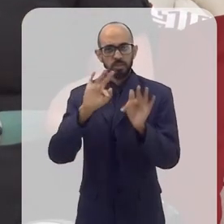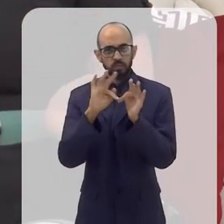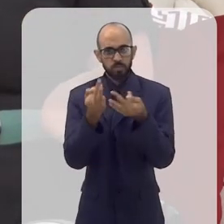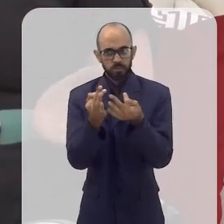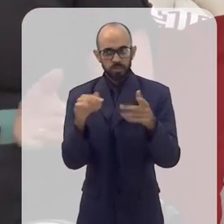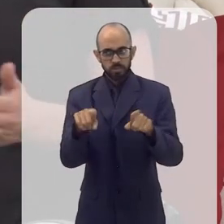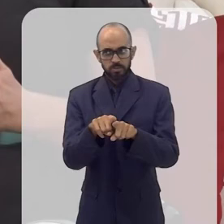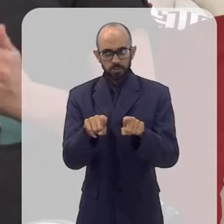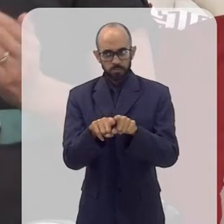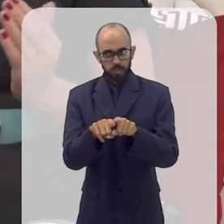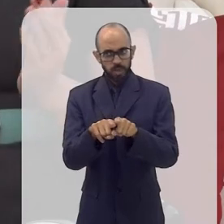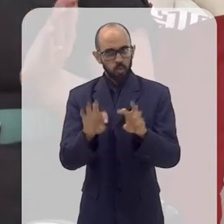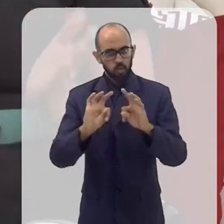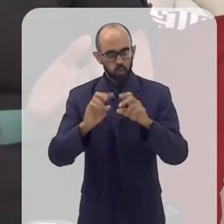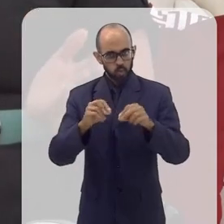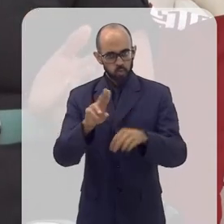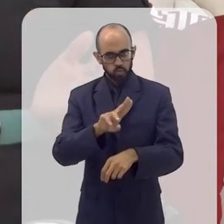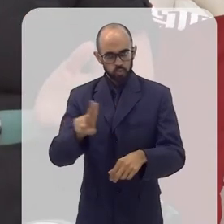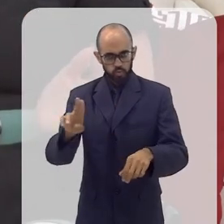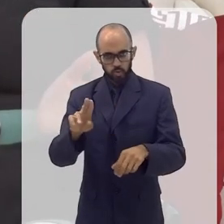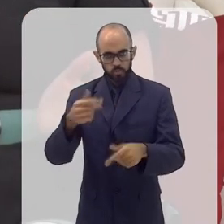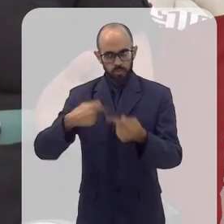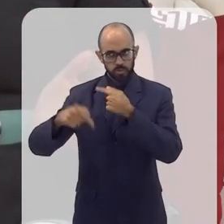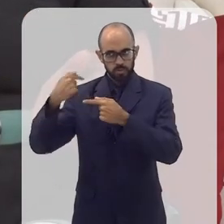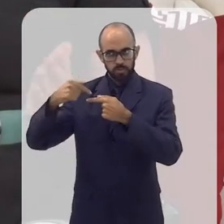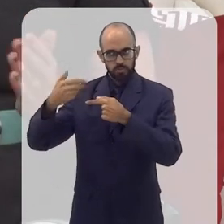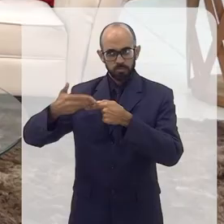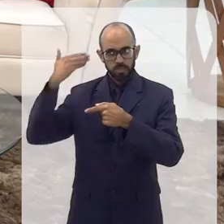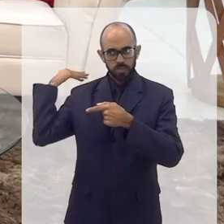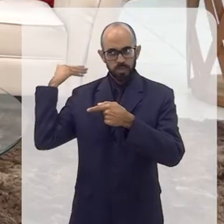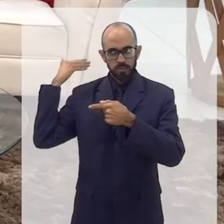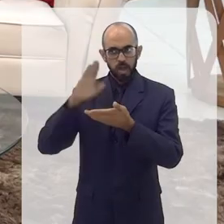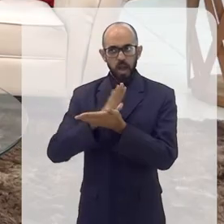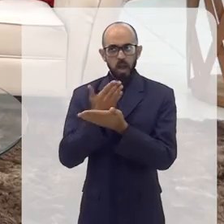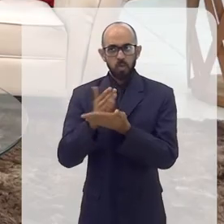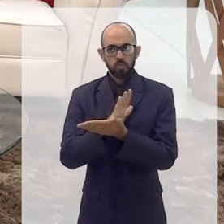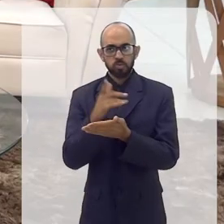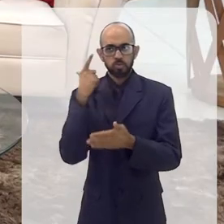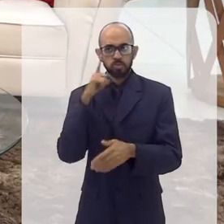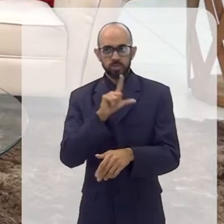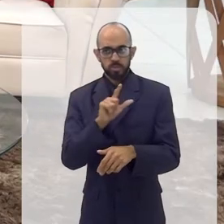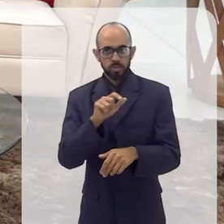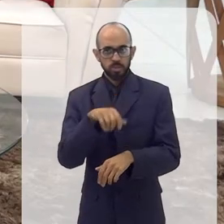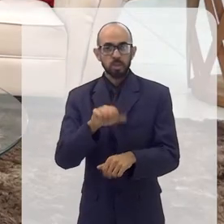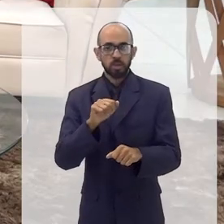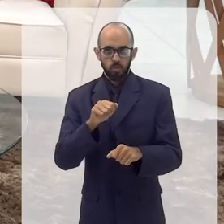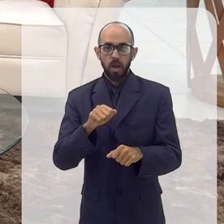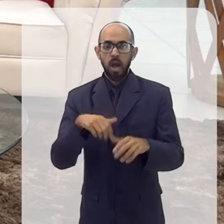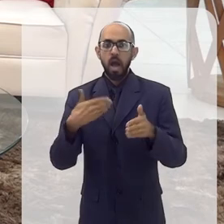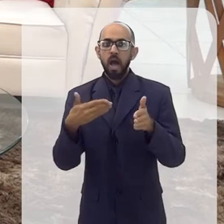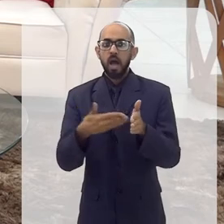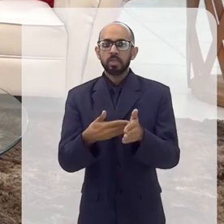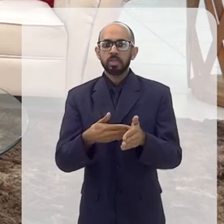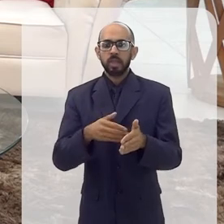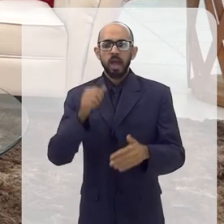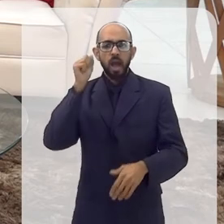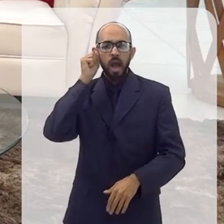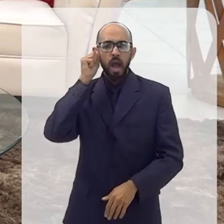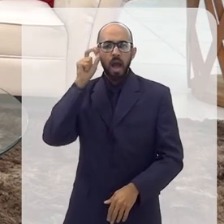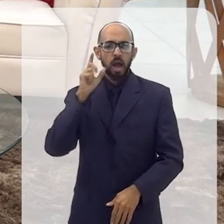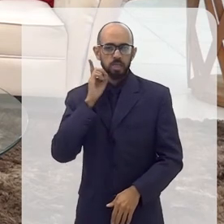familiar com todos os nomes dos seus antepassados. Muitos chegaram até Adão, inclusive.